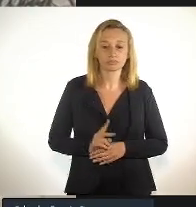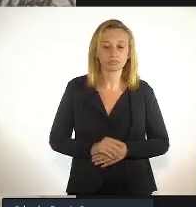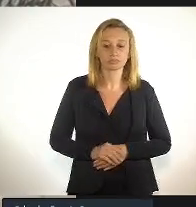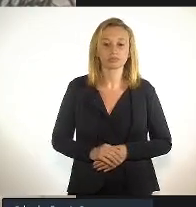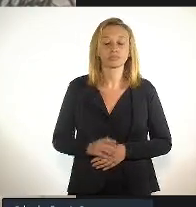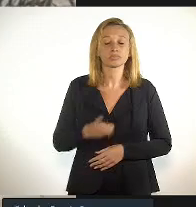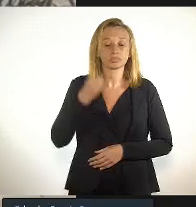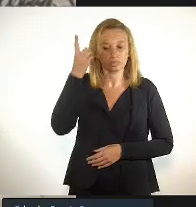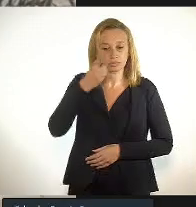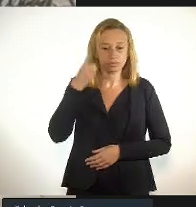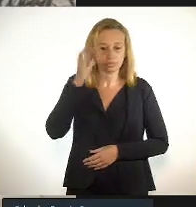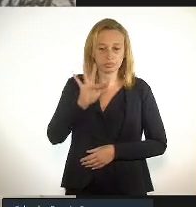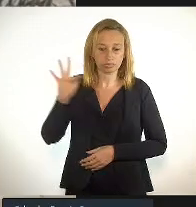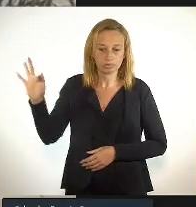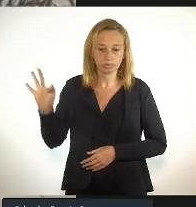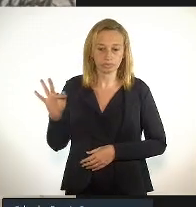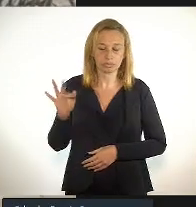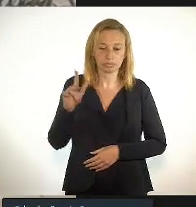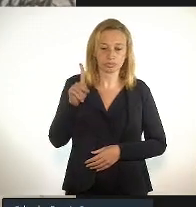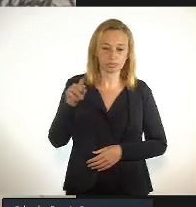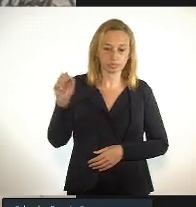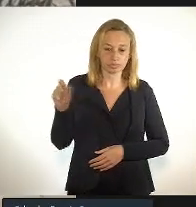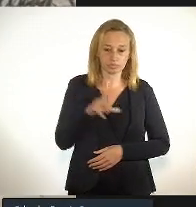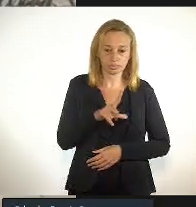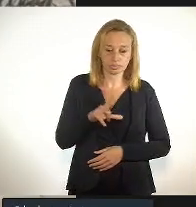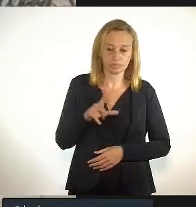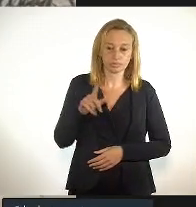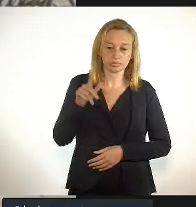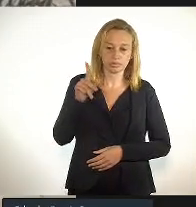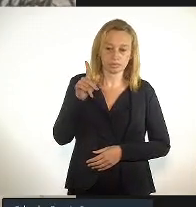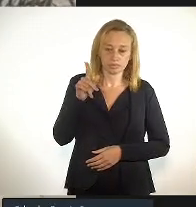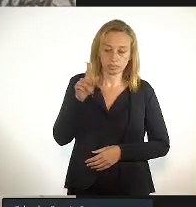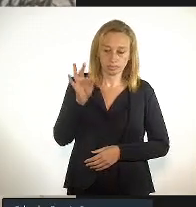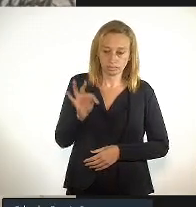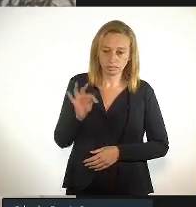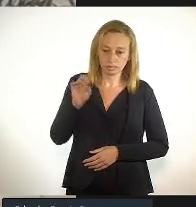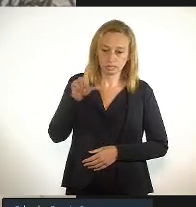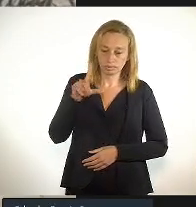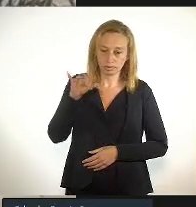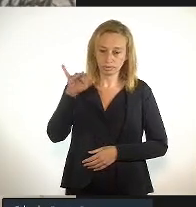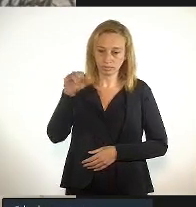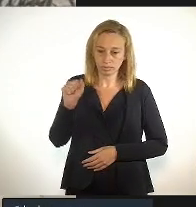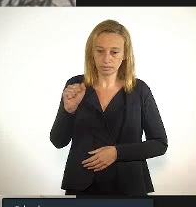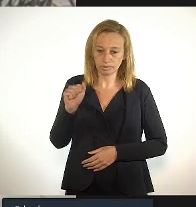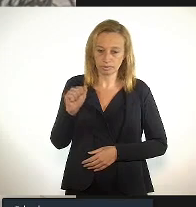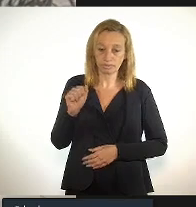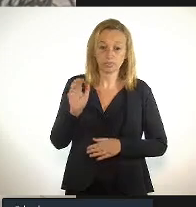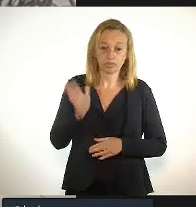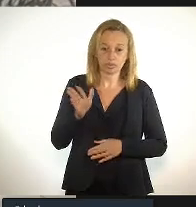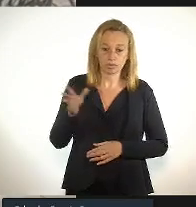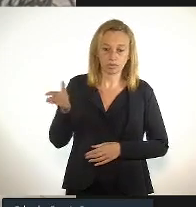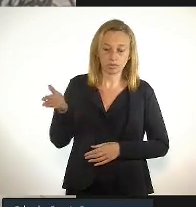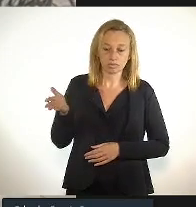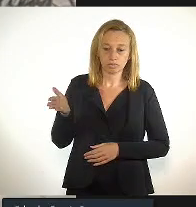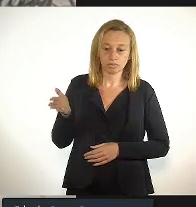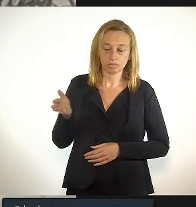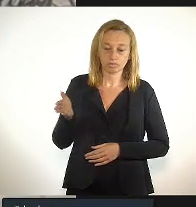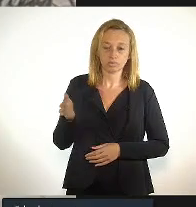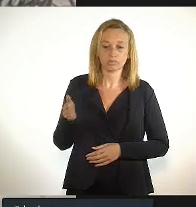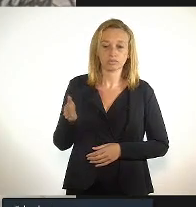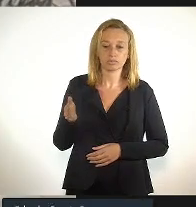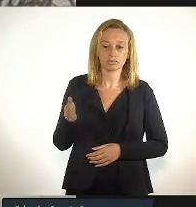deputada federal do PSOL, Talíria Petroni, hoje está ameaçada de morte. Ou